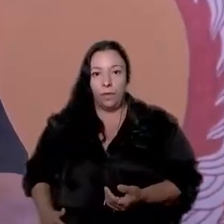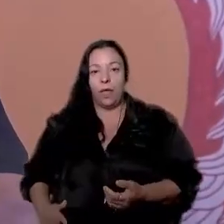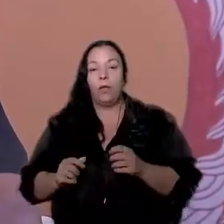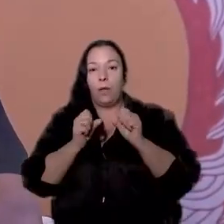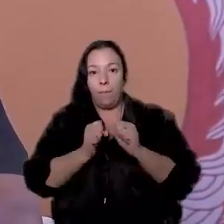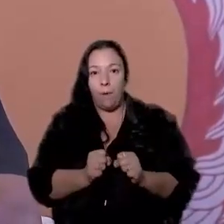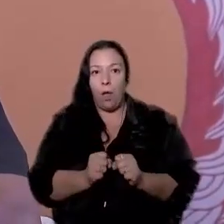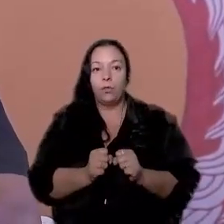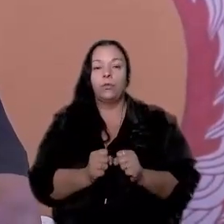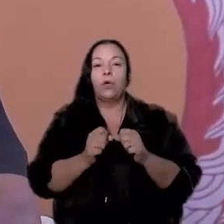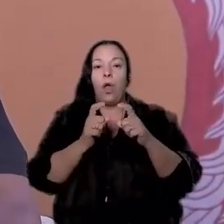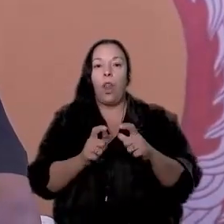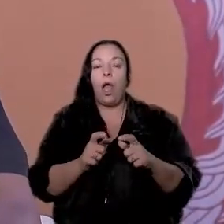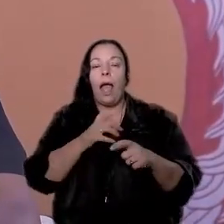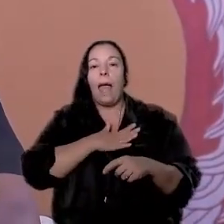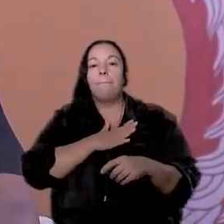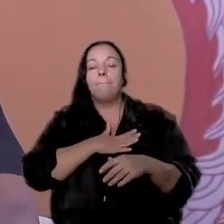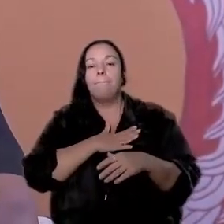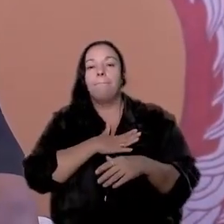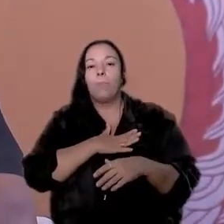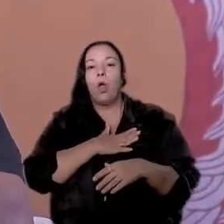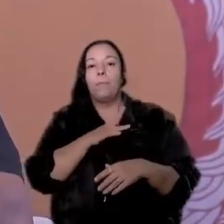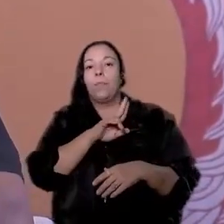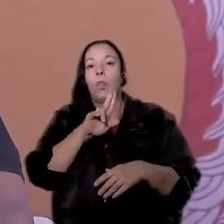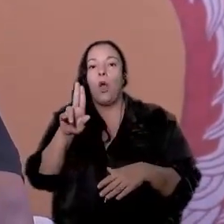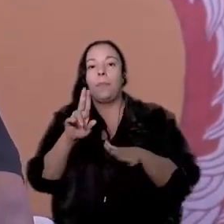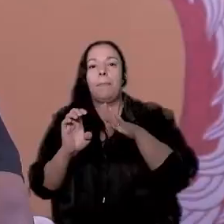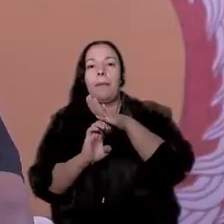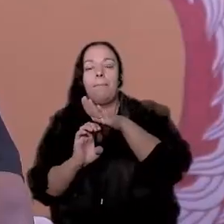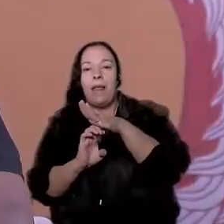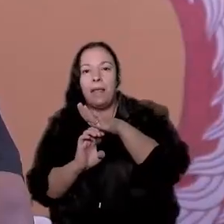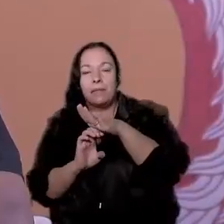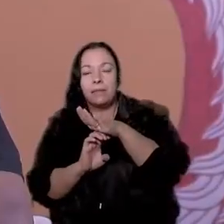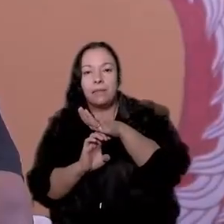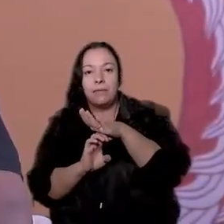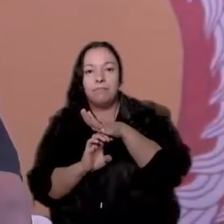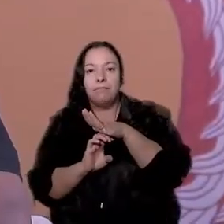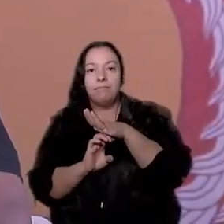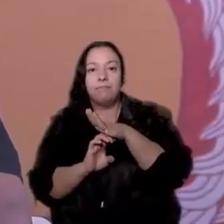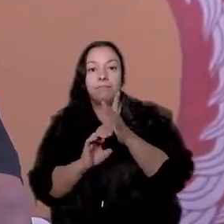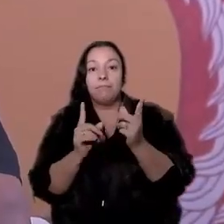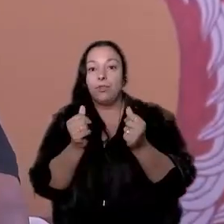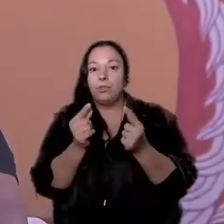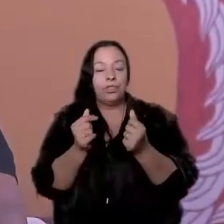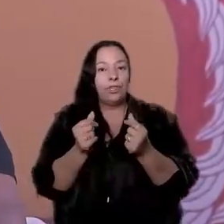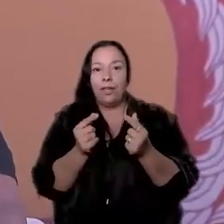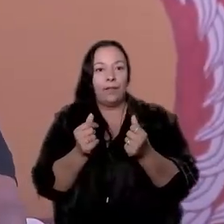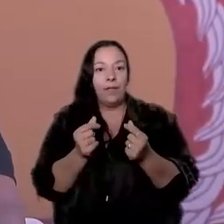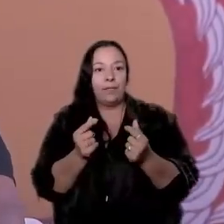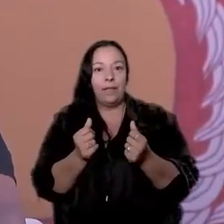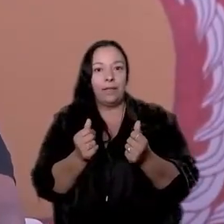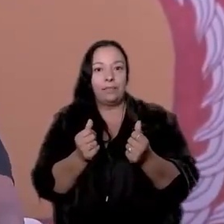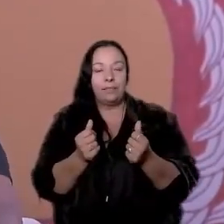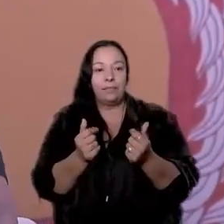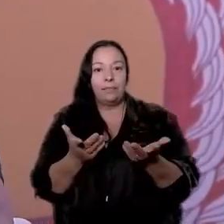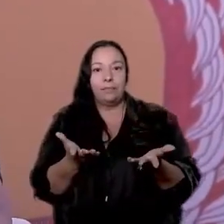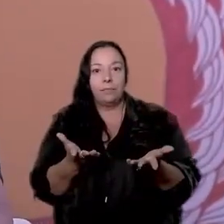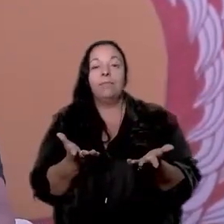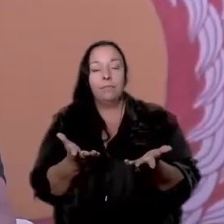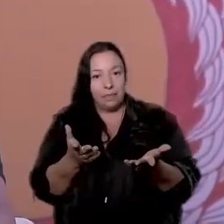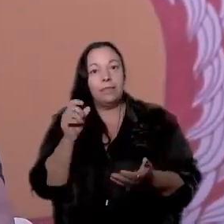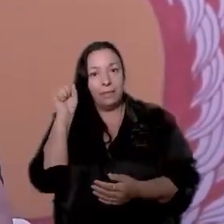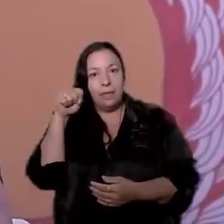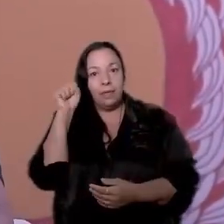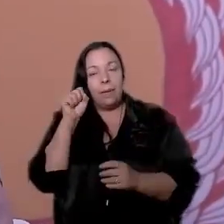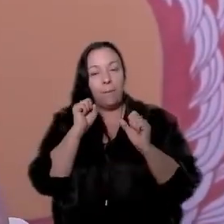minha marca? Né? Eles admirados que o dinheiro não é dele e eles colocam a marca. Eu disse,